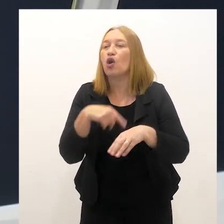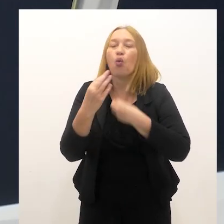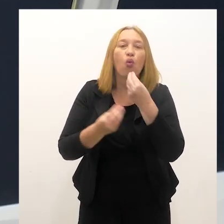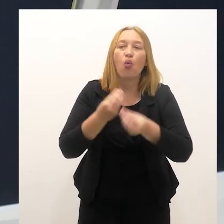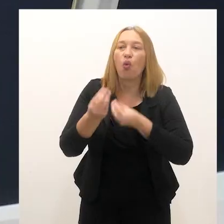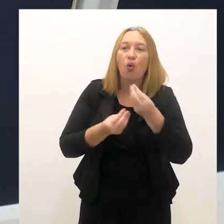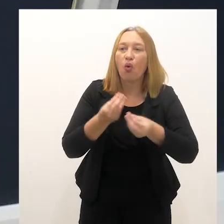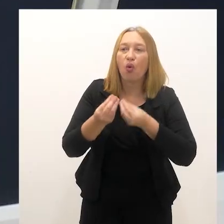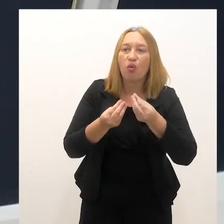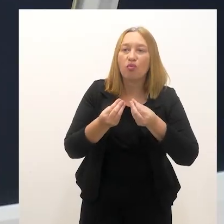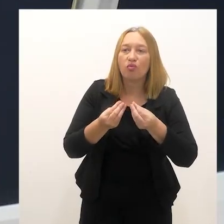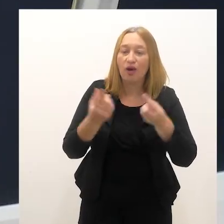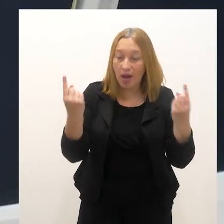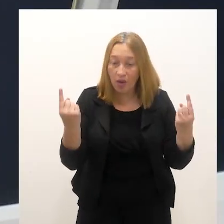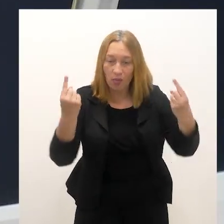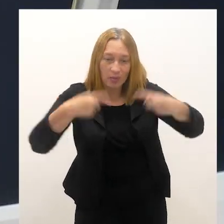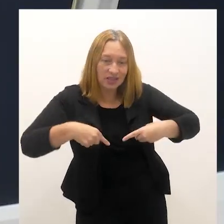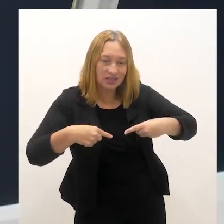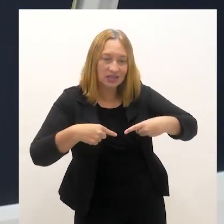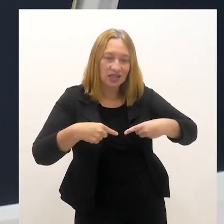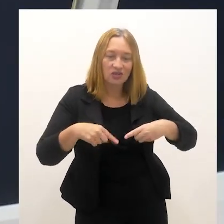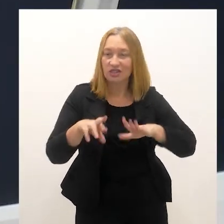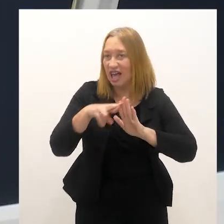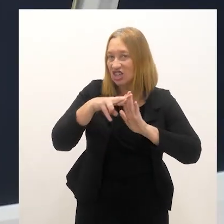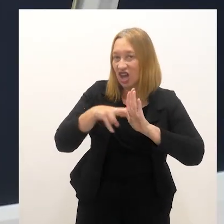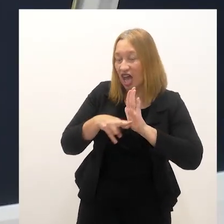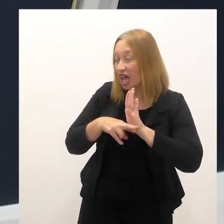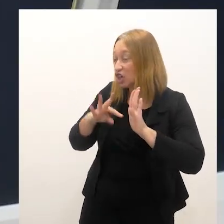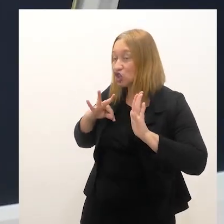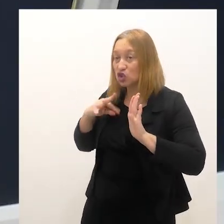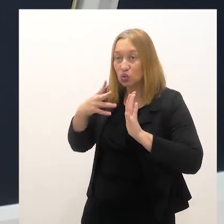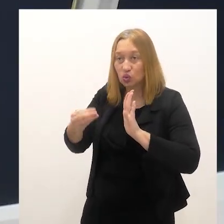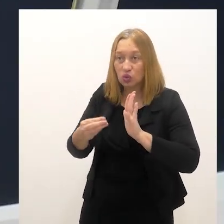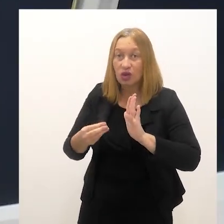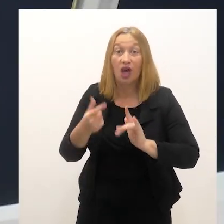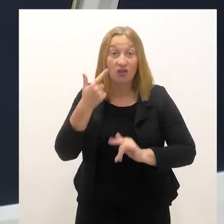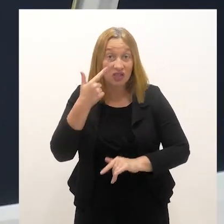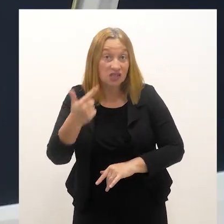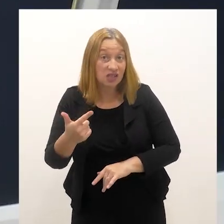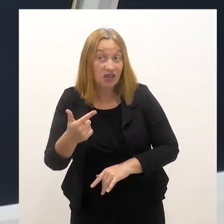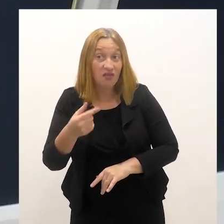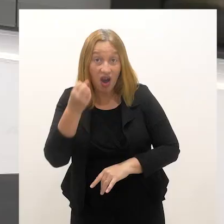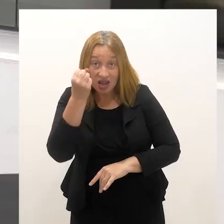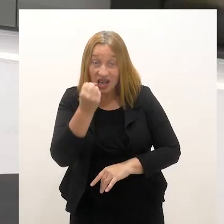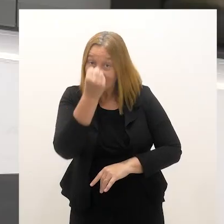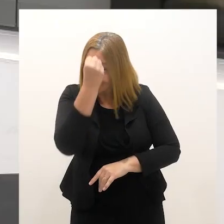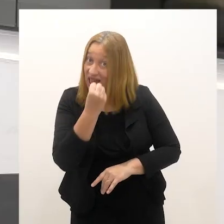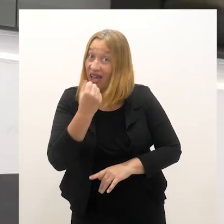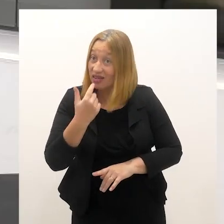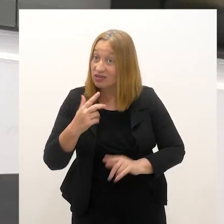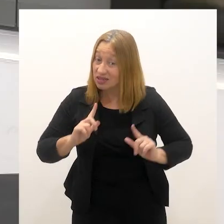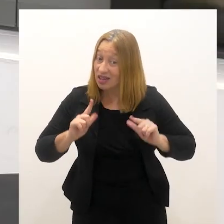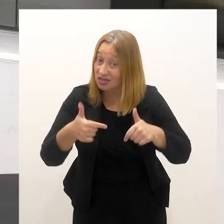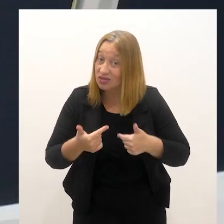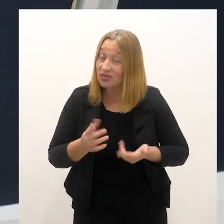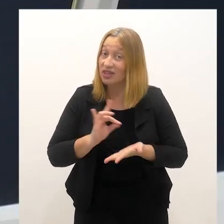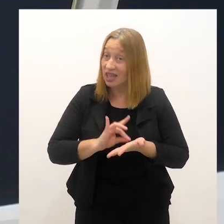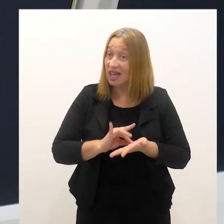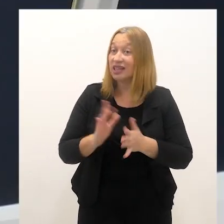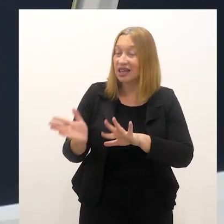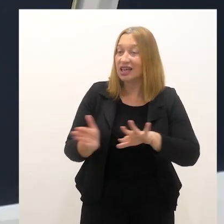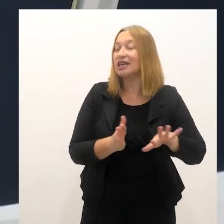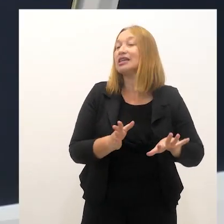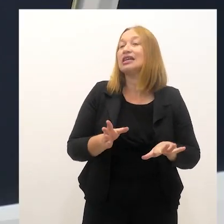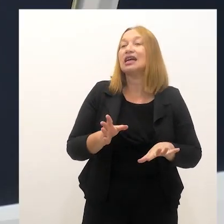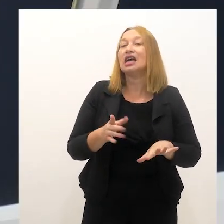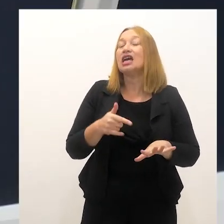E também como que funciona ali o campeonato, né? Os quesitos, as regras. Nossa, levou a sério, hein, Ramon? Levei a sério.